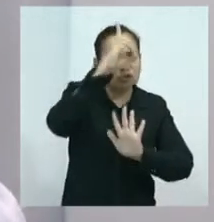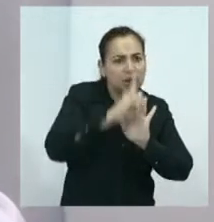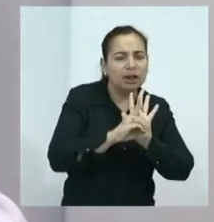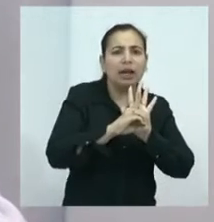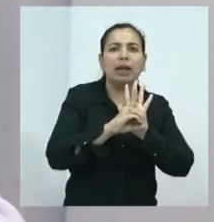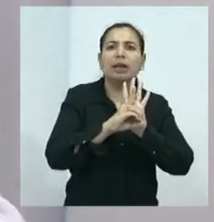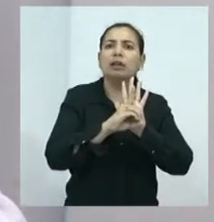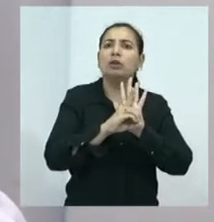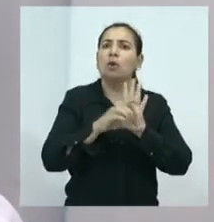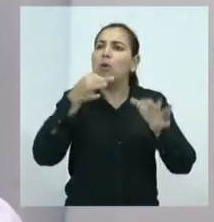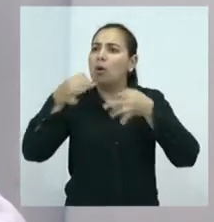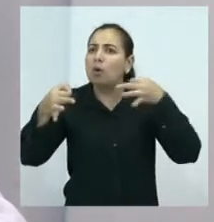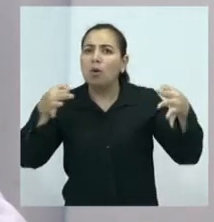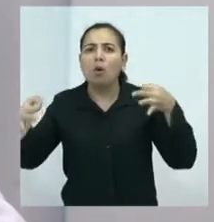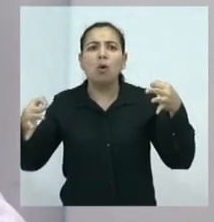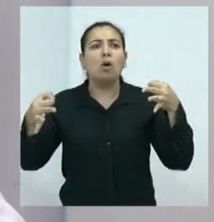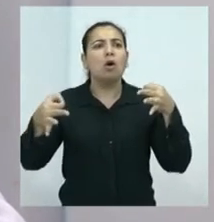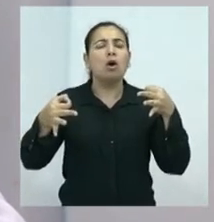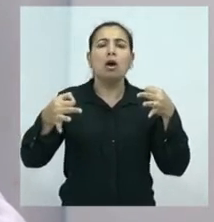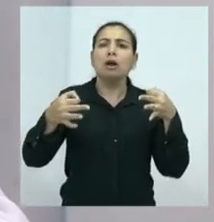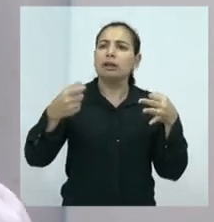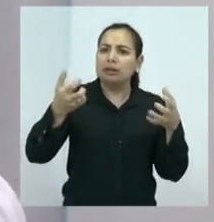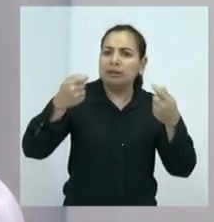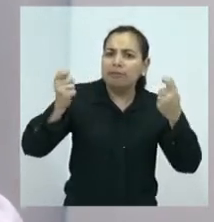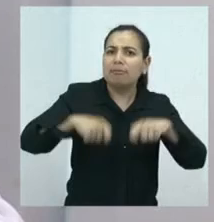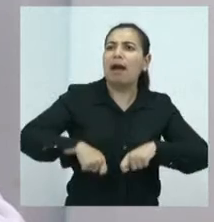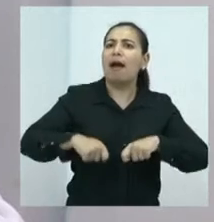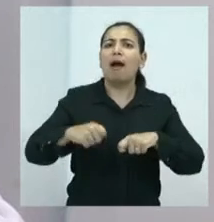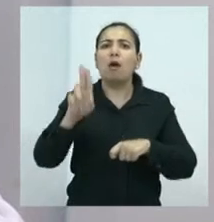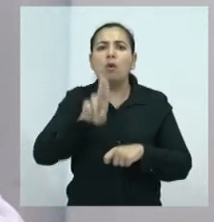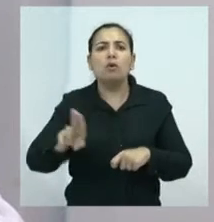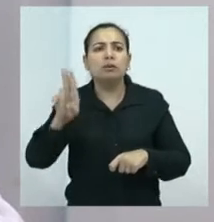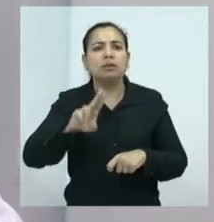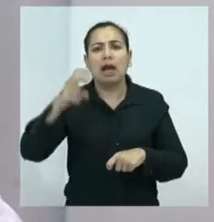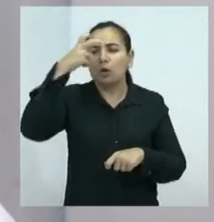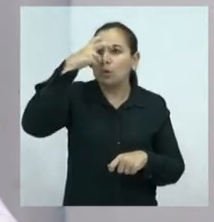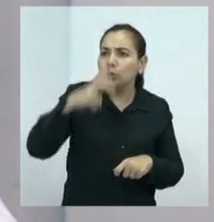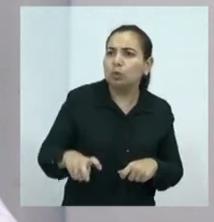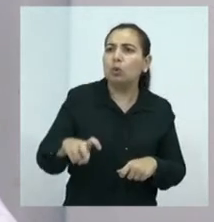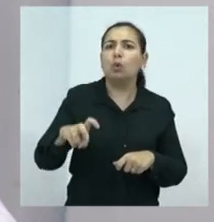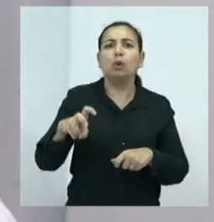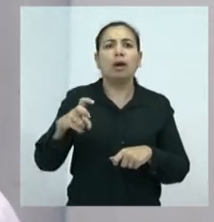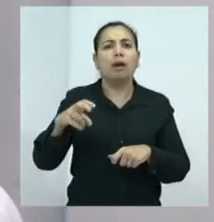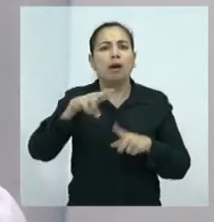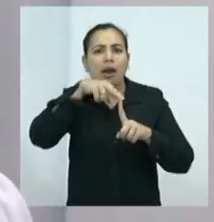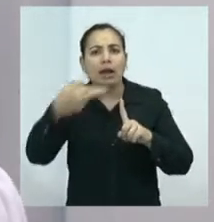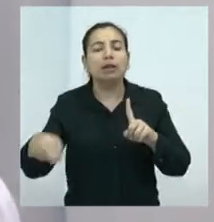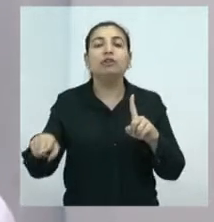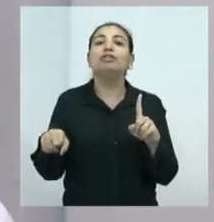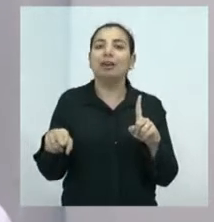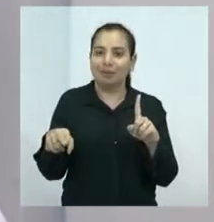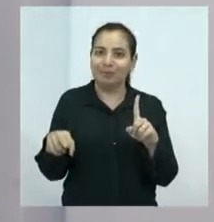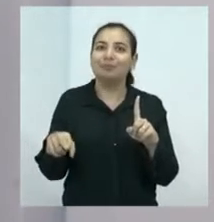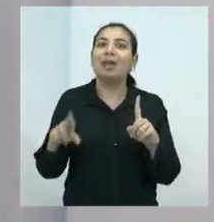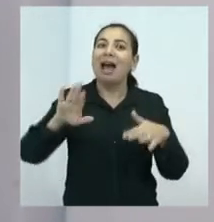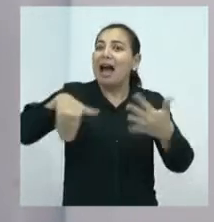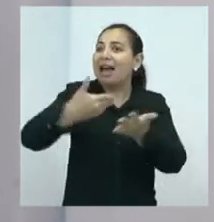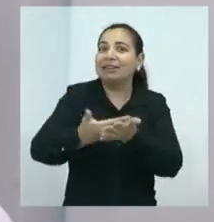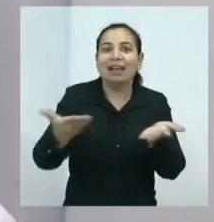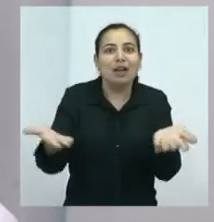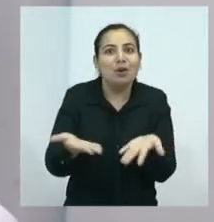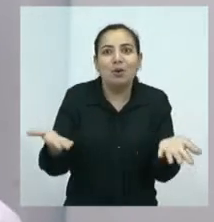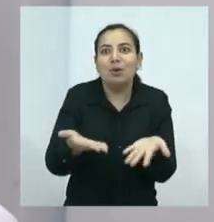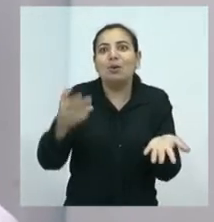direito de praticar a sua cultura e a sua religião. Ainda hoje, Paulo, a população negra continua lutando por esses